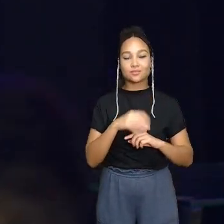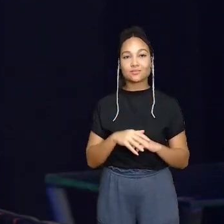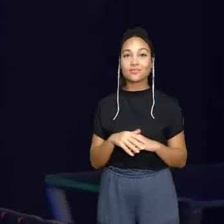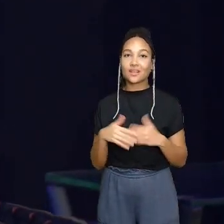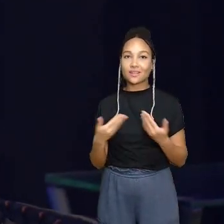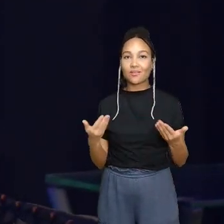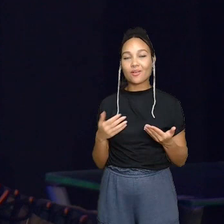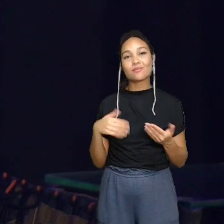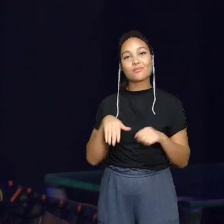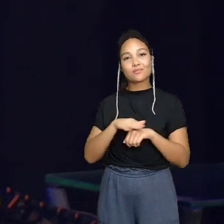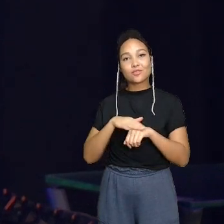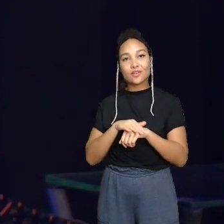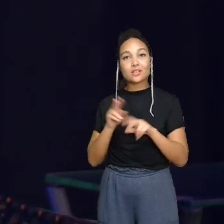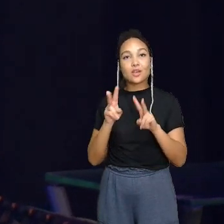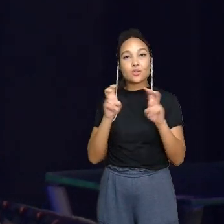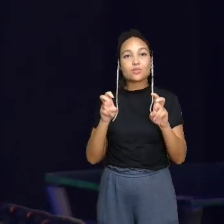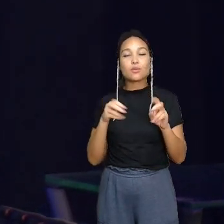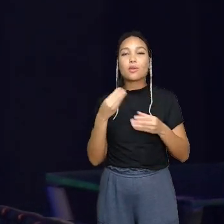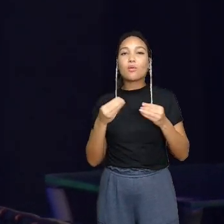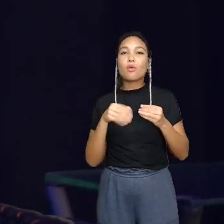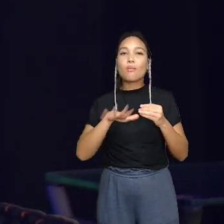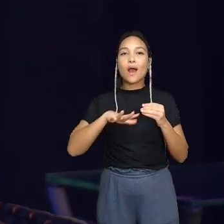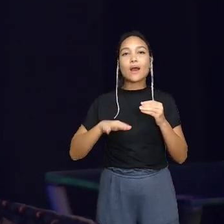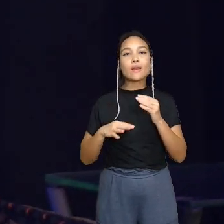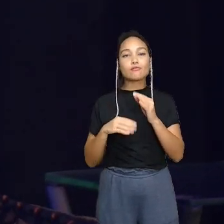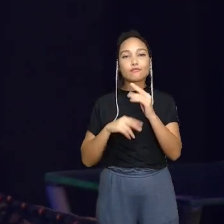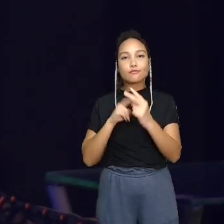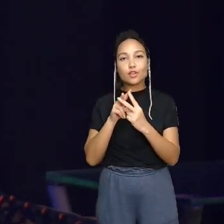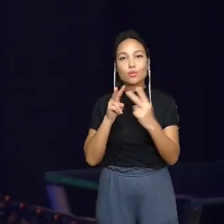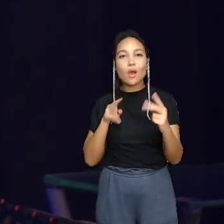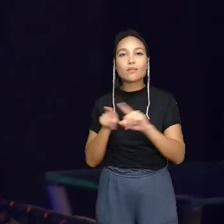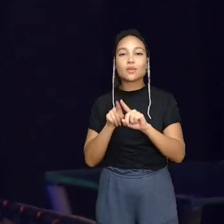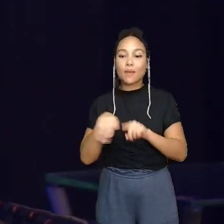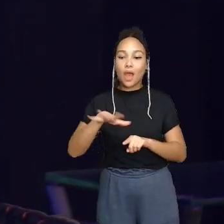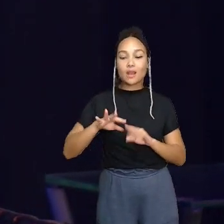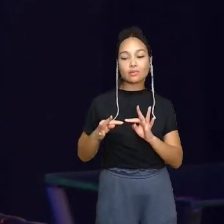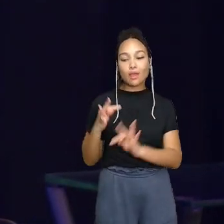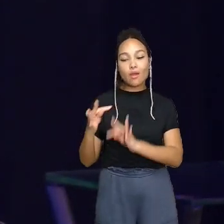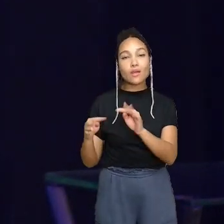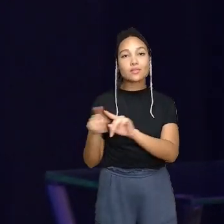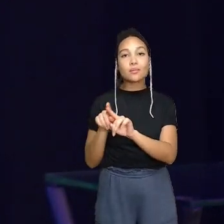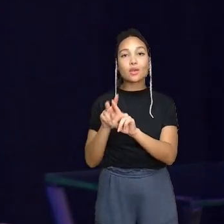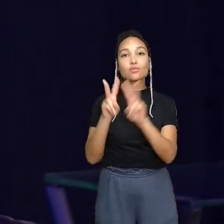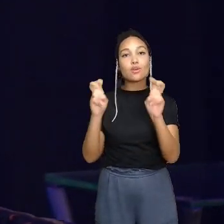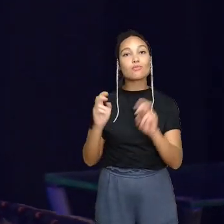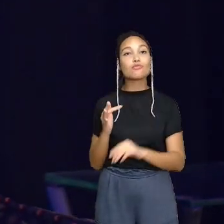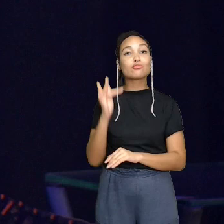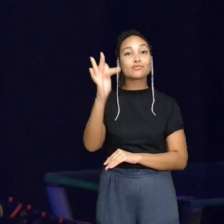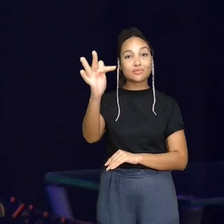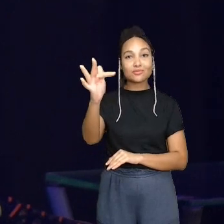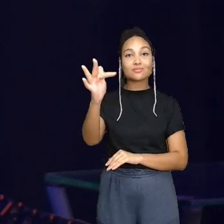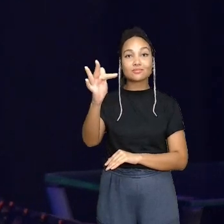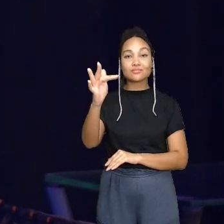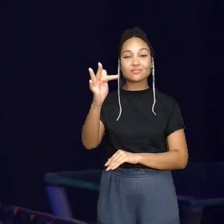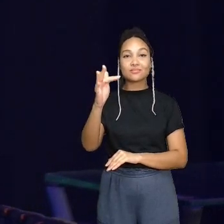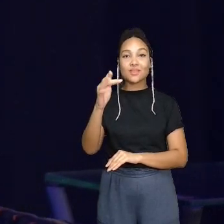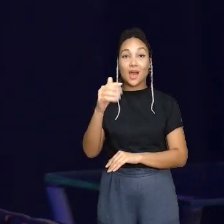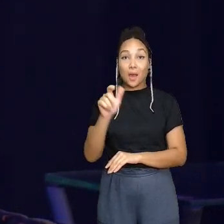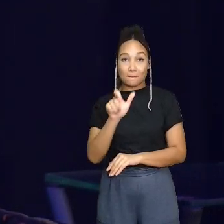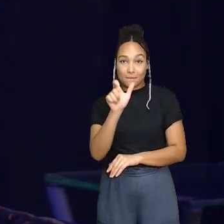sobre realidade virtual, realidade aumentada, novas tecnologias, sobre futuro. Começaram a me chamar de